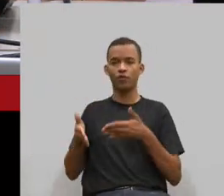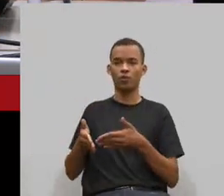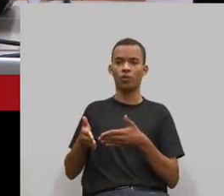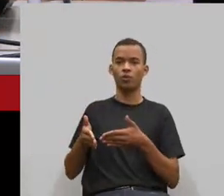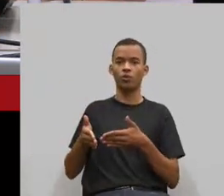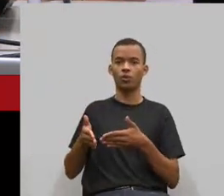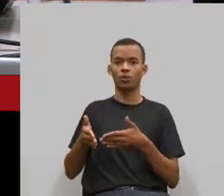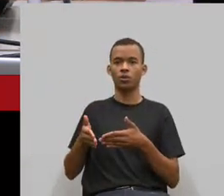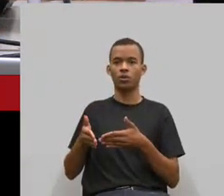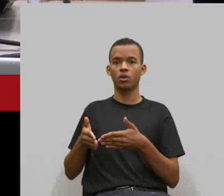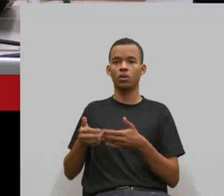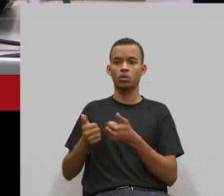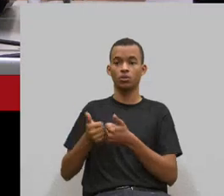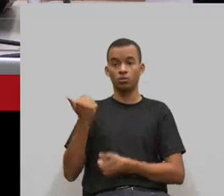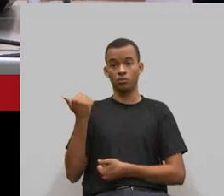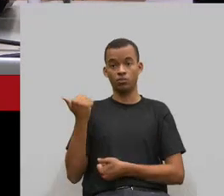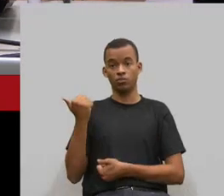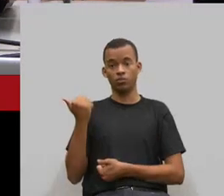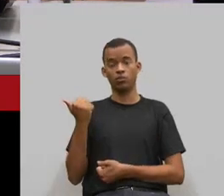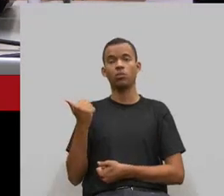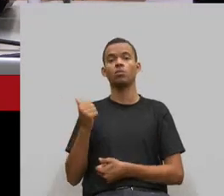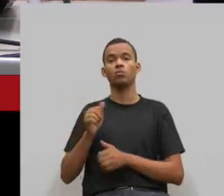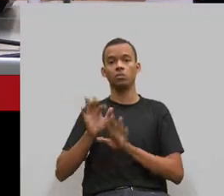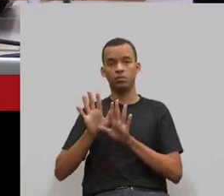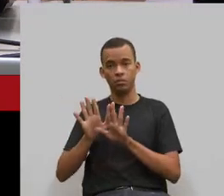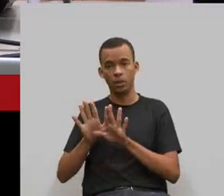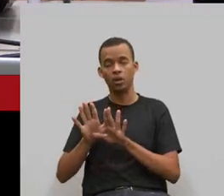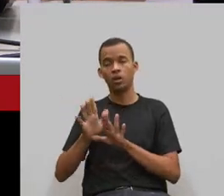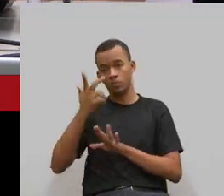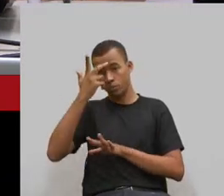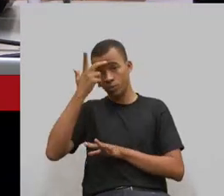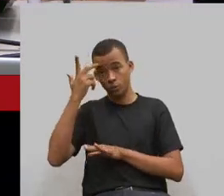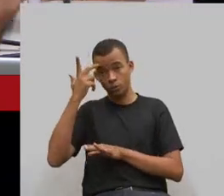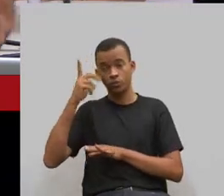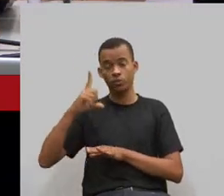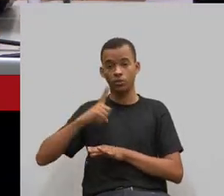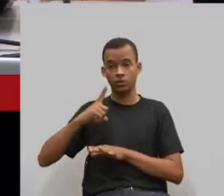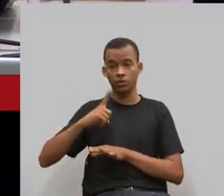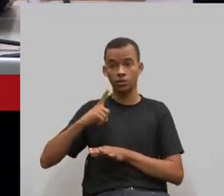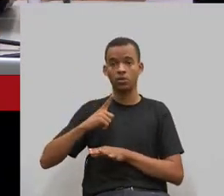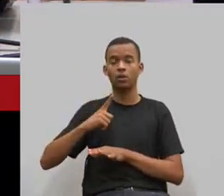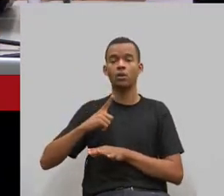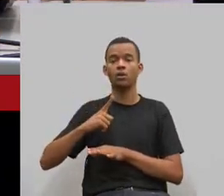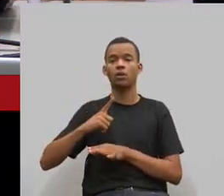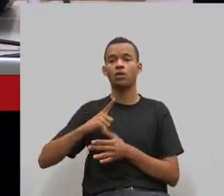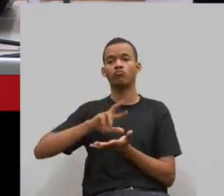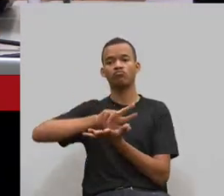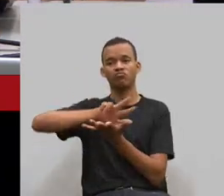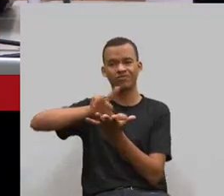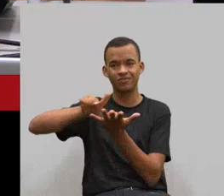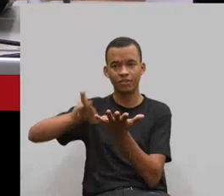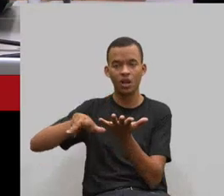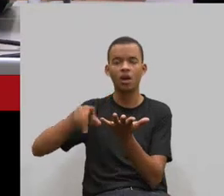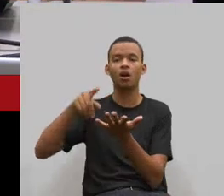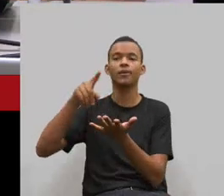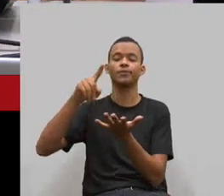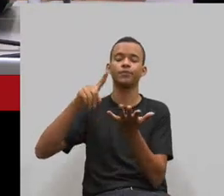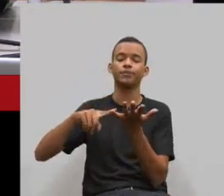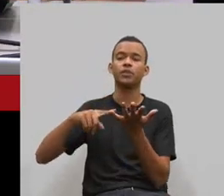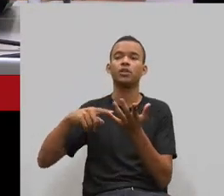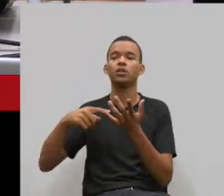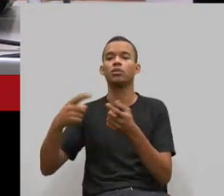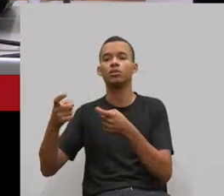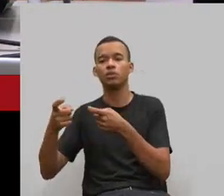ao esporte mas a gente sabe que uma pessoa com deficiência merece aquela atenção integral na saúde na educação na